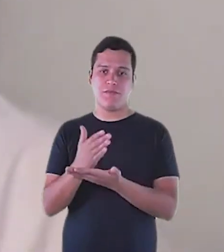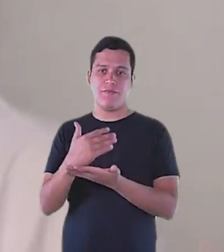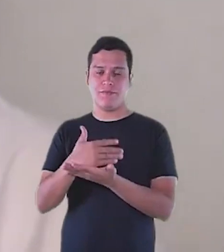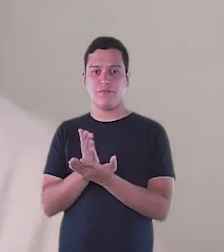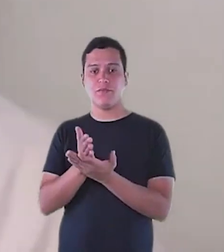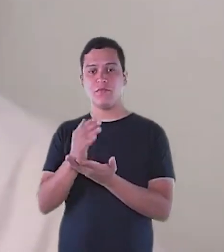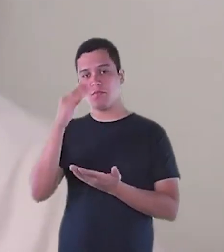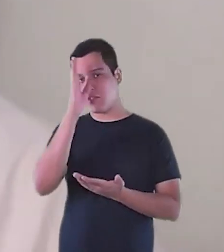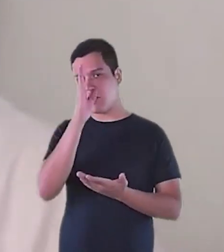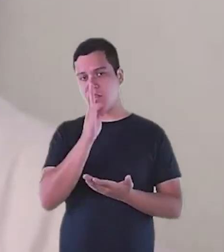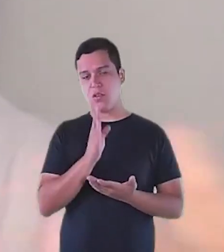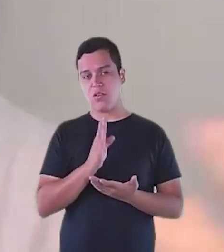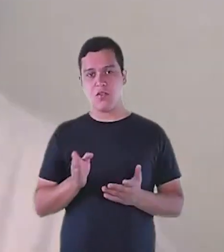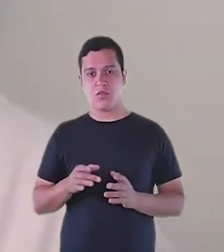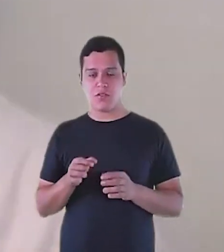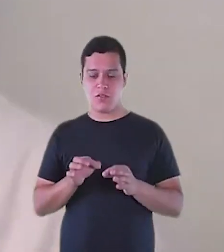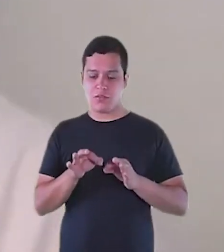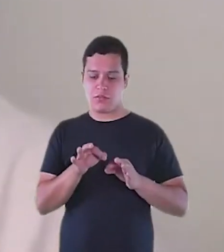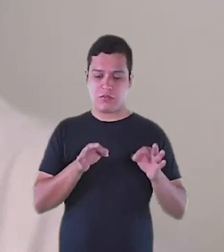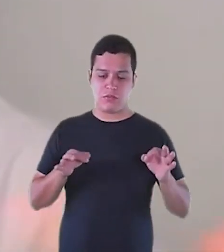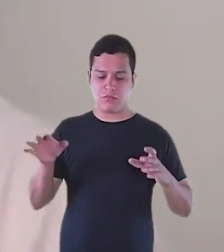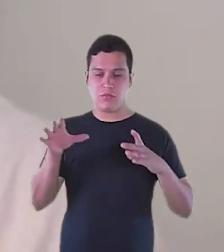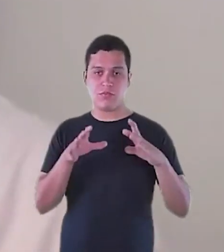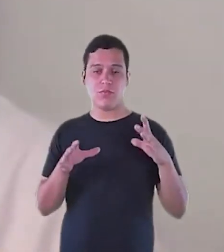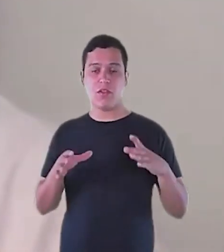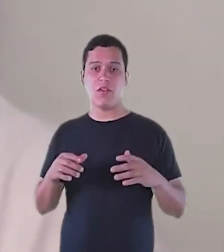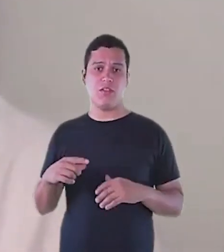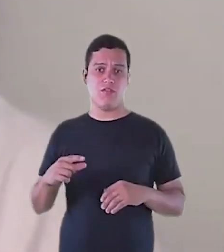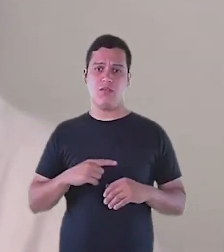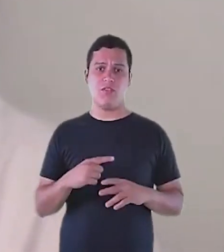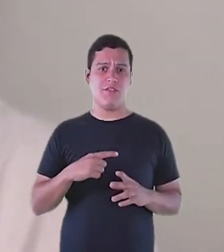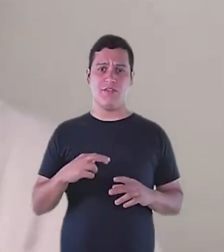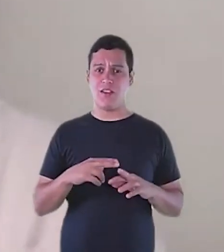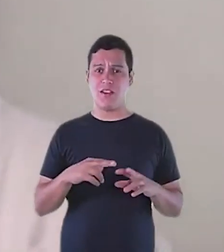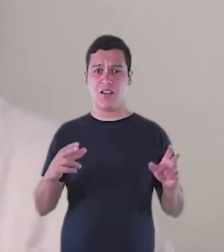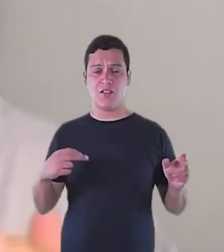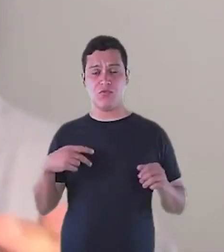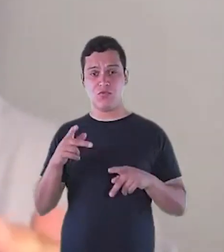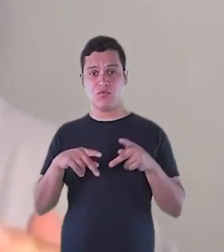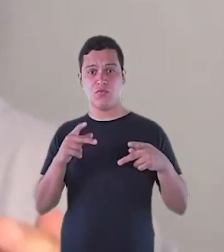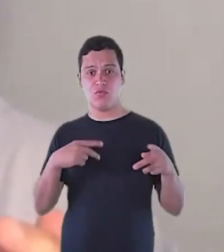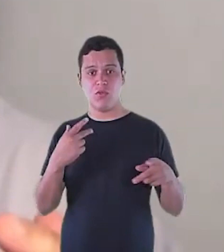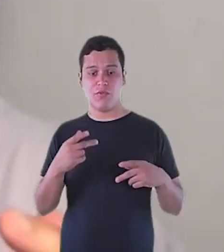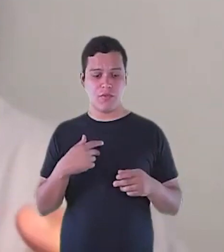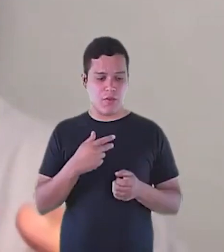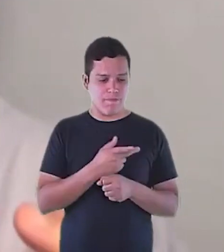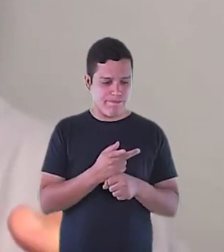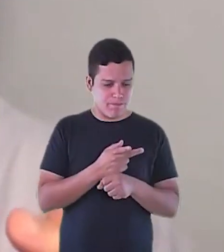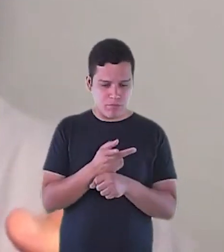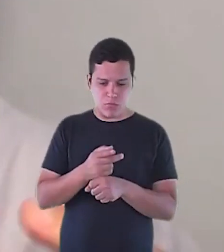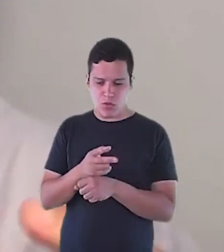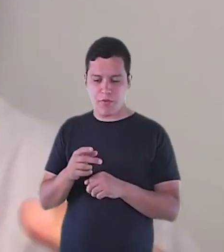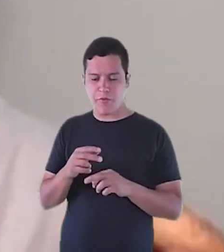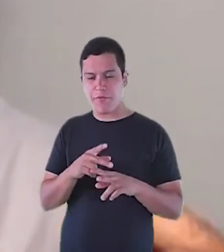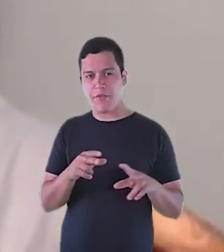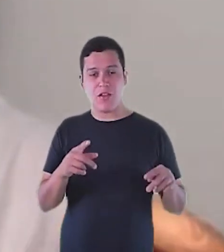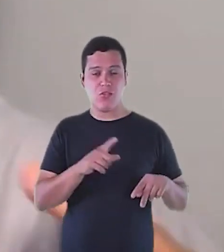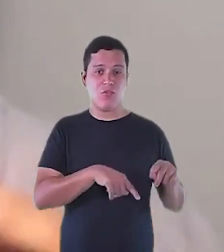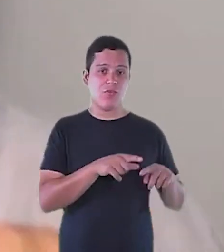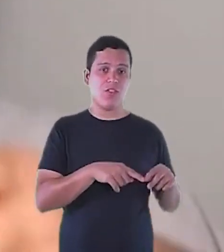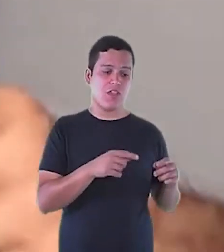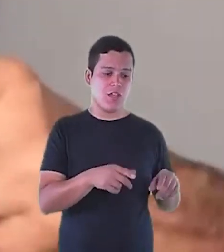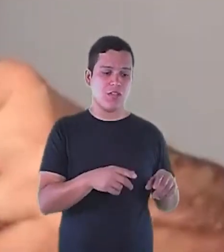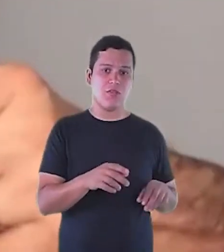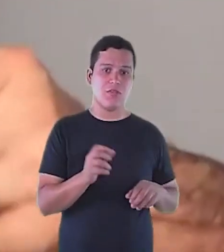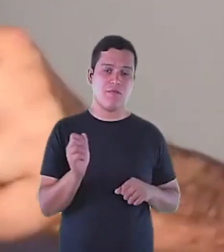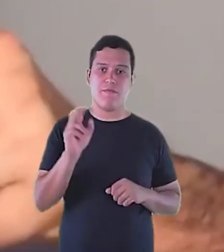capturar índios, para escravizar, para achar riquezas minerais e assim por diante. Então, esse é o momento em que o Brasil,